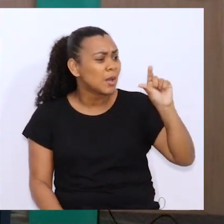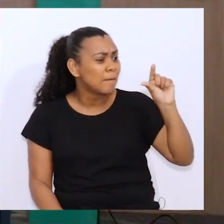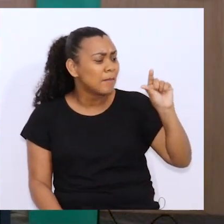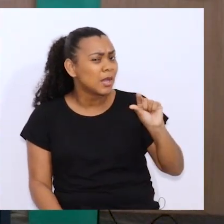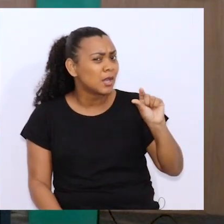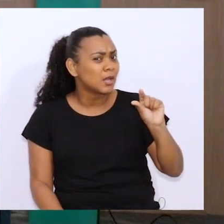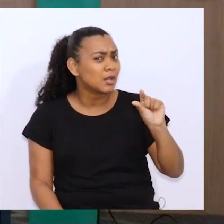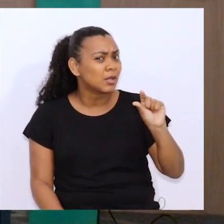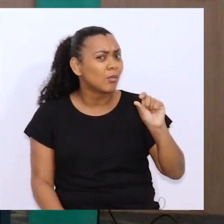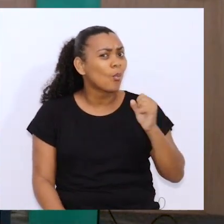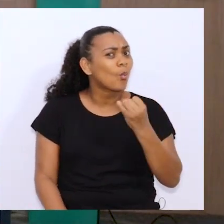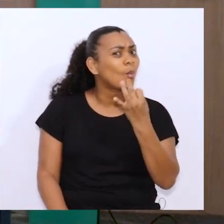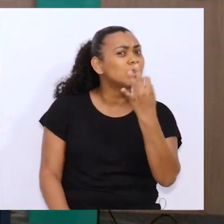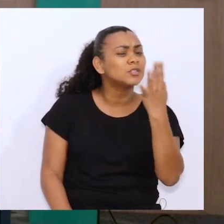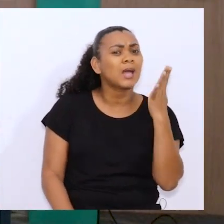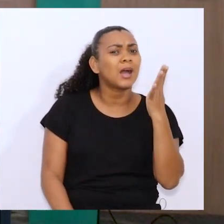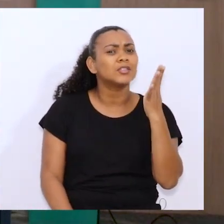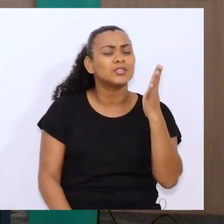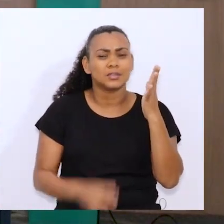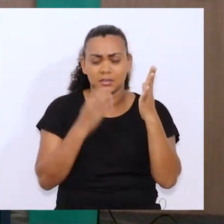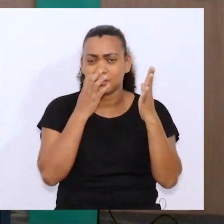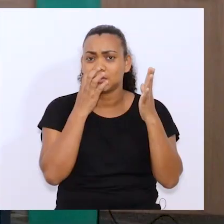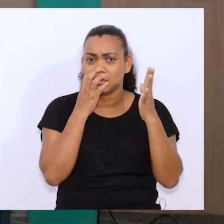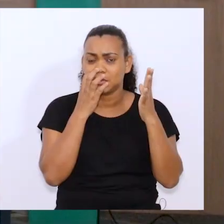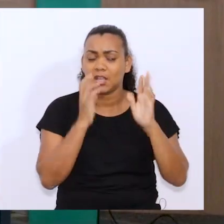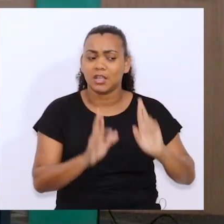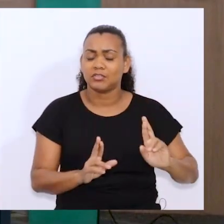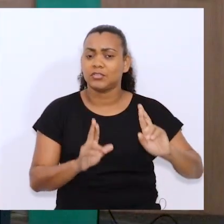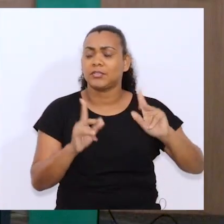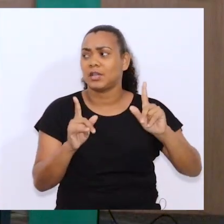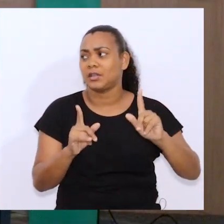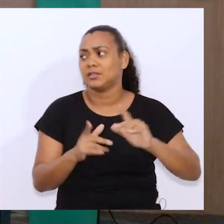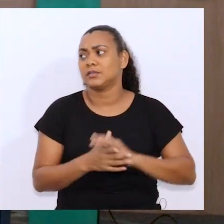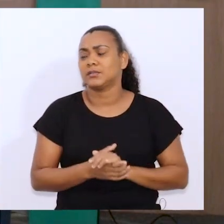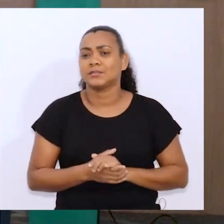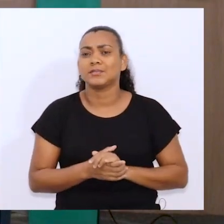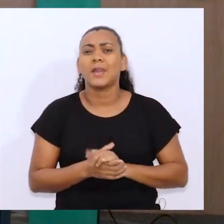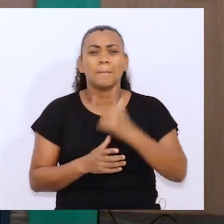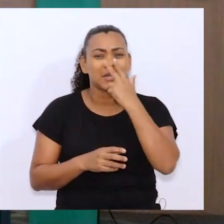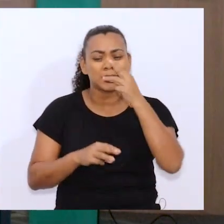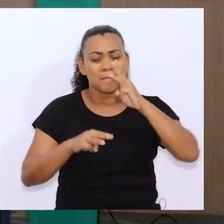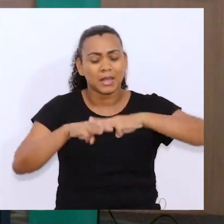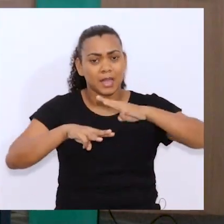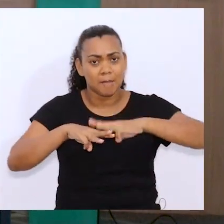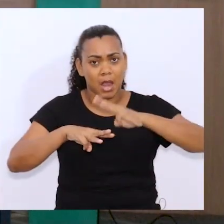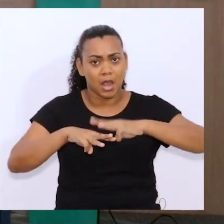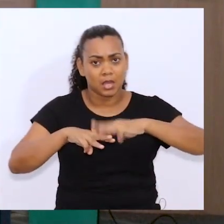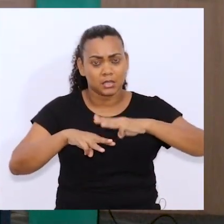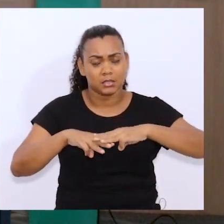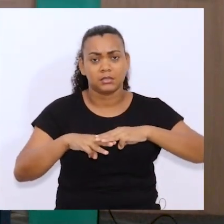indica quantidade. Mais é diferente, esse sinal de matemática é diferente